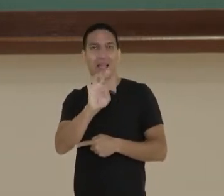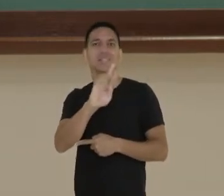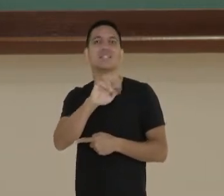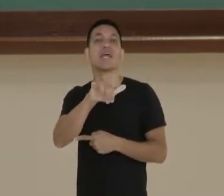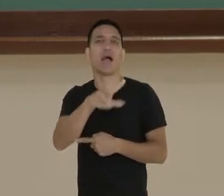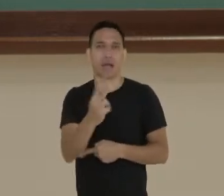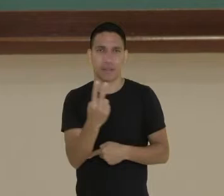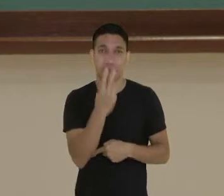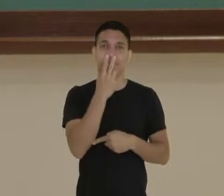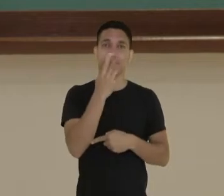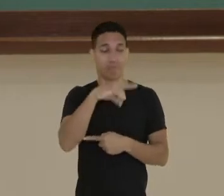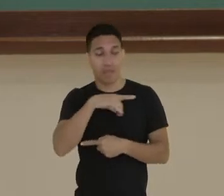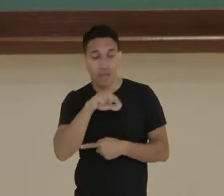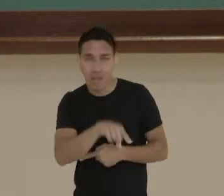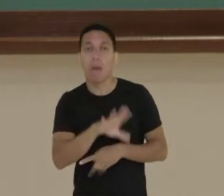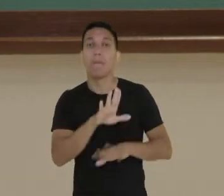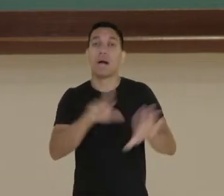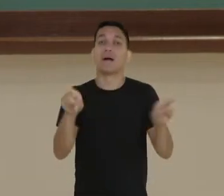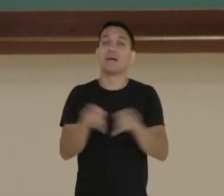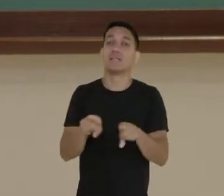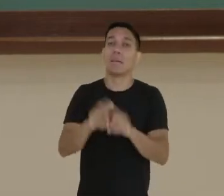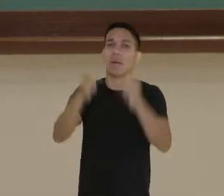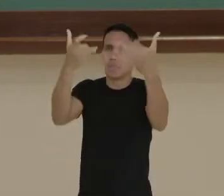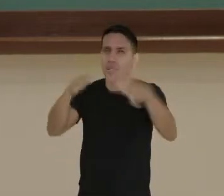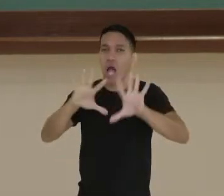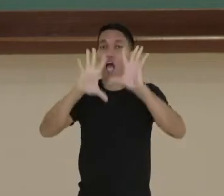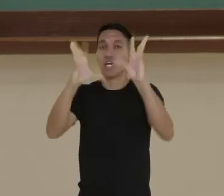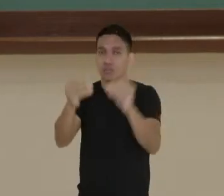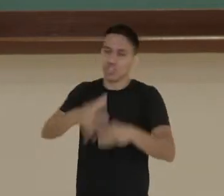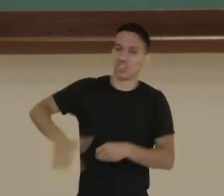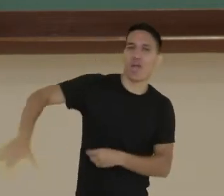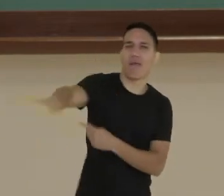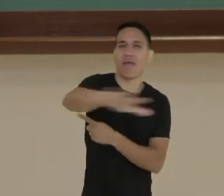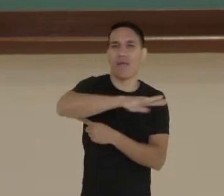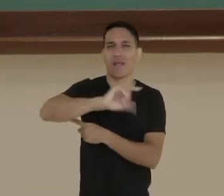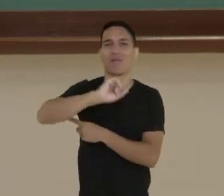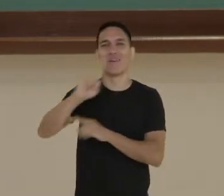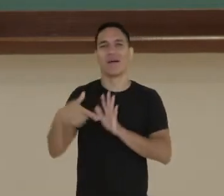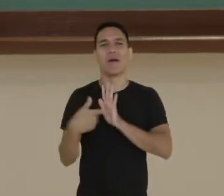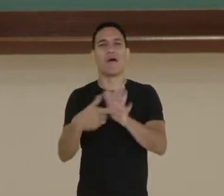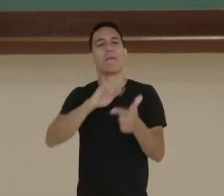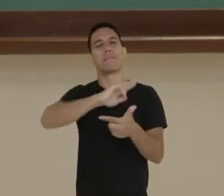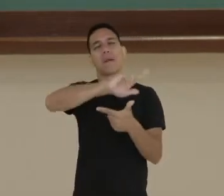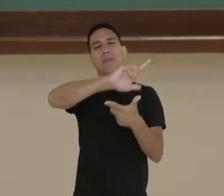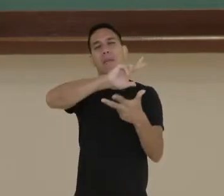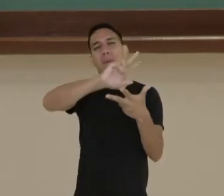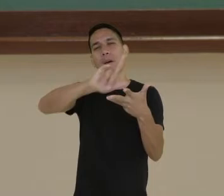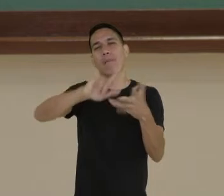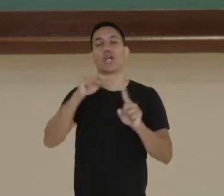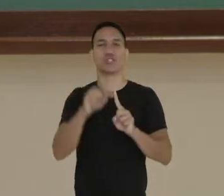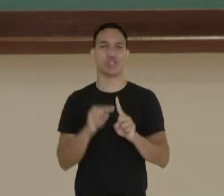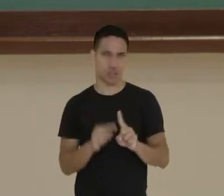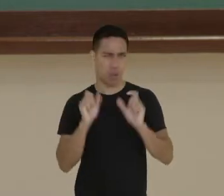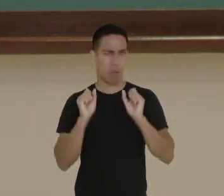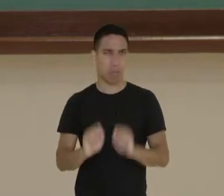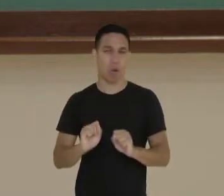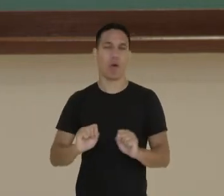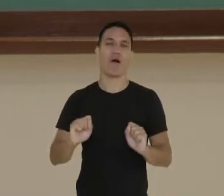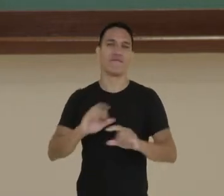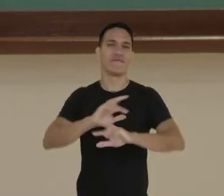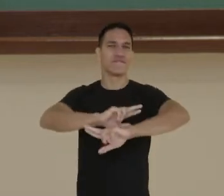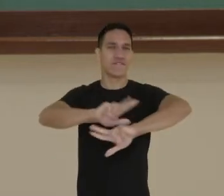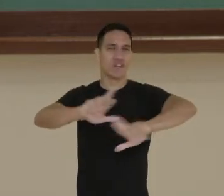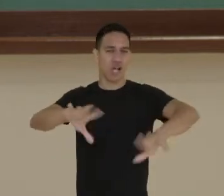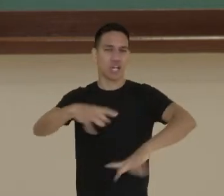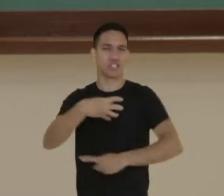do processo, mas quando nós falamos em energia, de um modo geral, ela representa vários tipos, ela pode se apresentar de várias